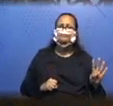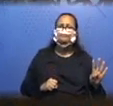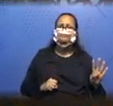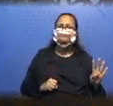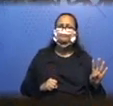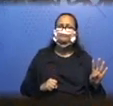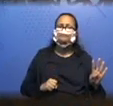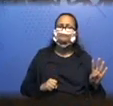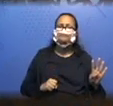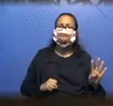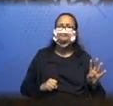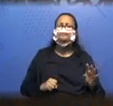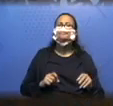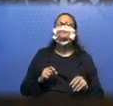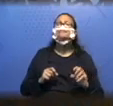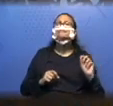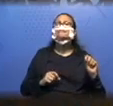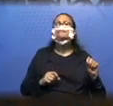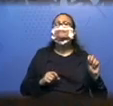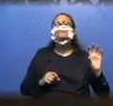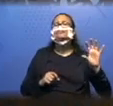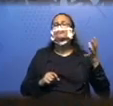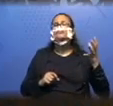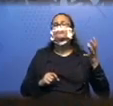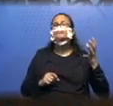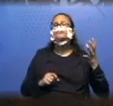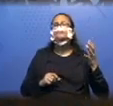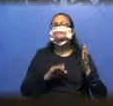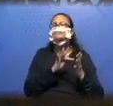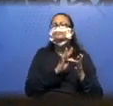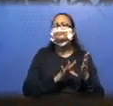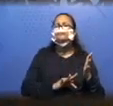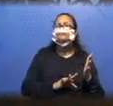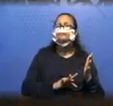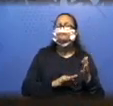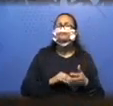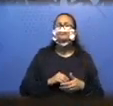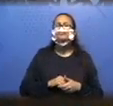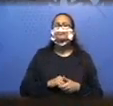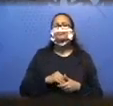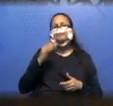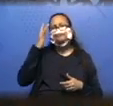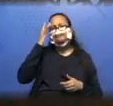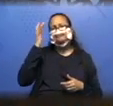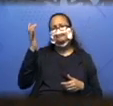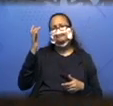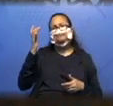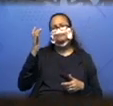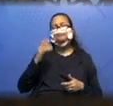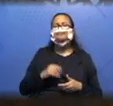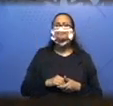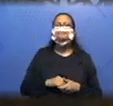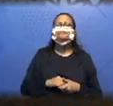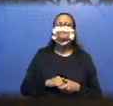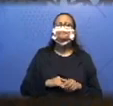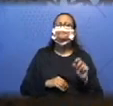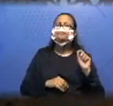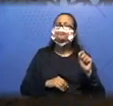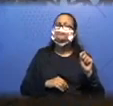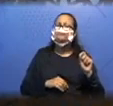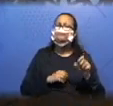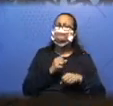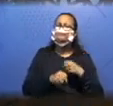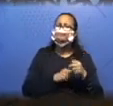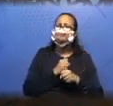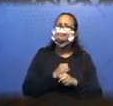1494? Né? Tá bem nítida a data e o que aconteceu no texto. E o mais fácil, né? 4º